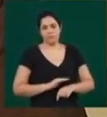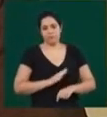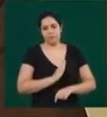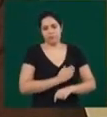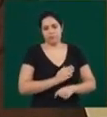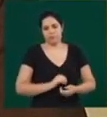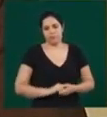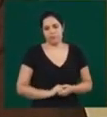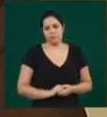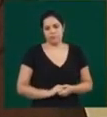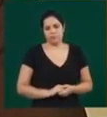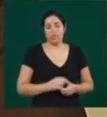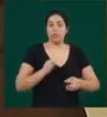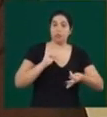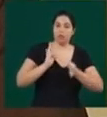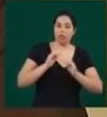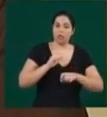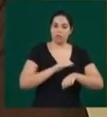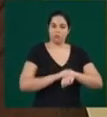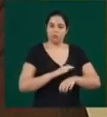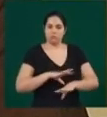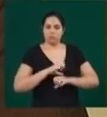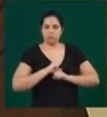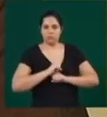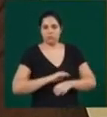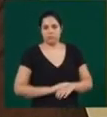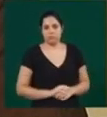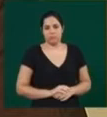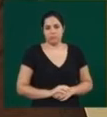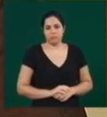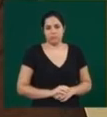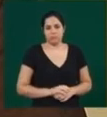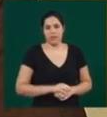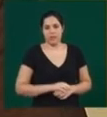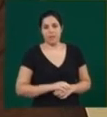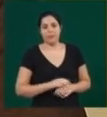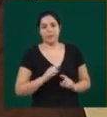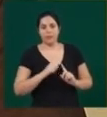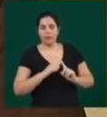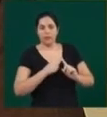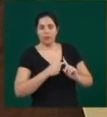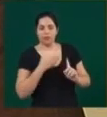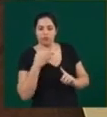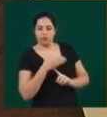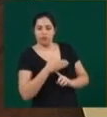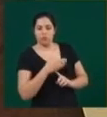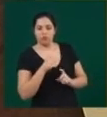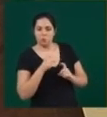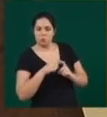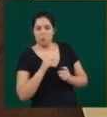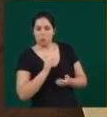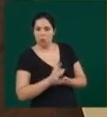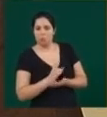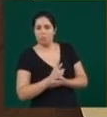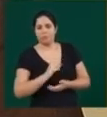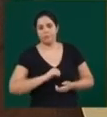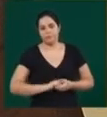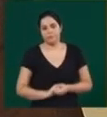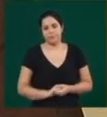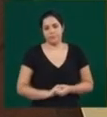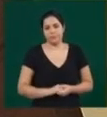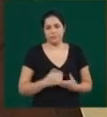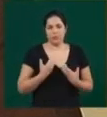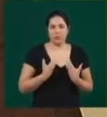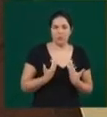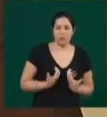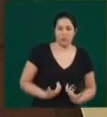infecções e um pré-natal bem acompanhado, bem de perto. Porque um sintoma de cansaço